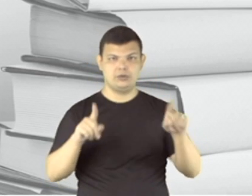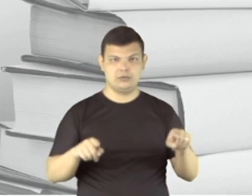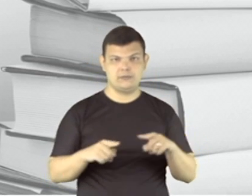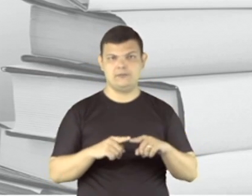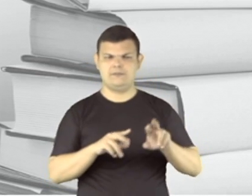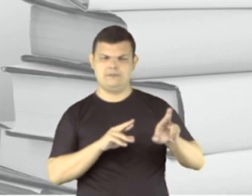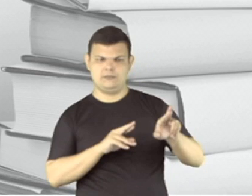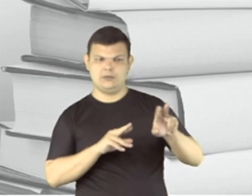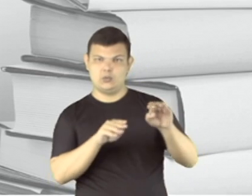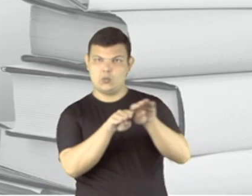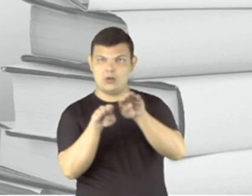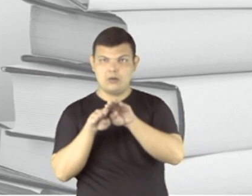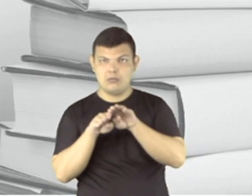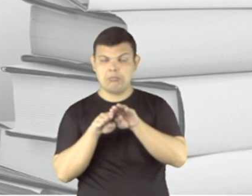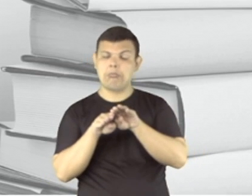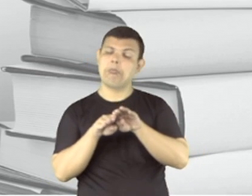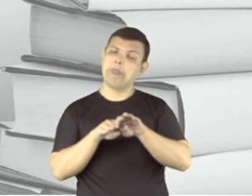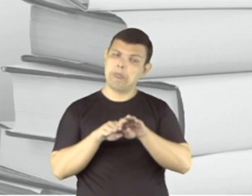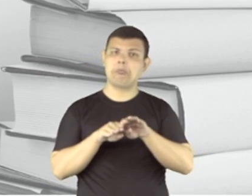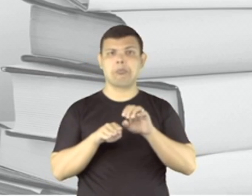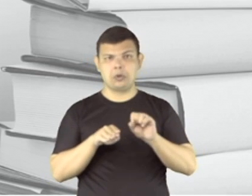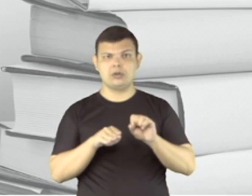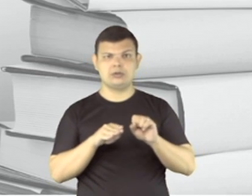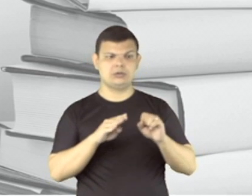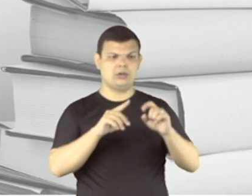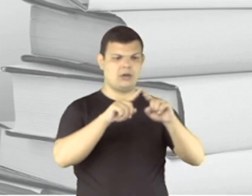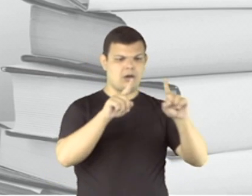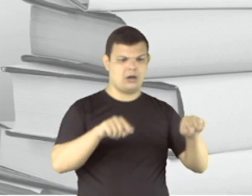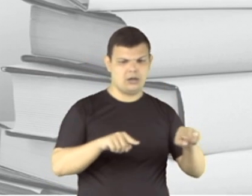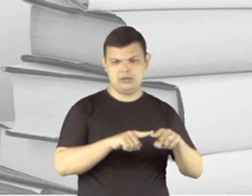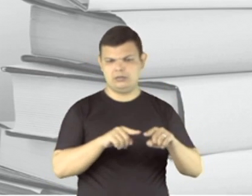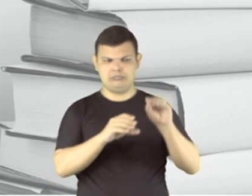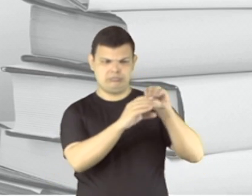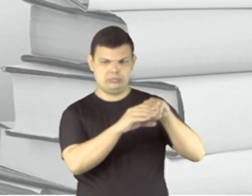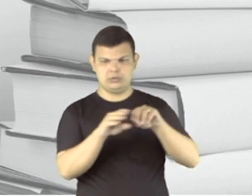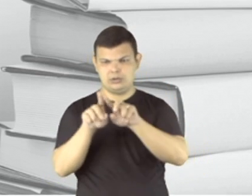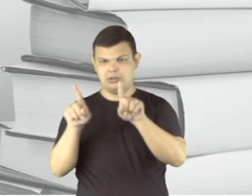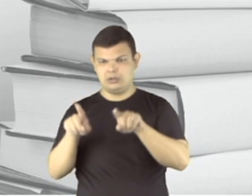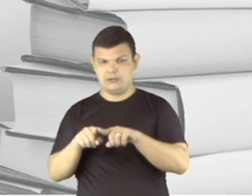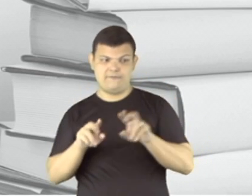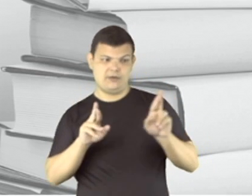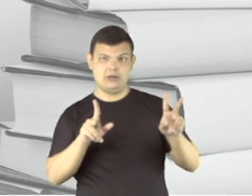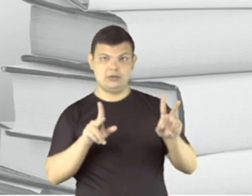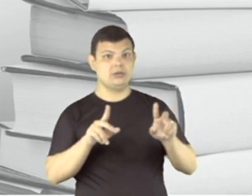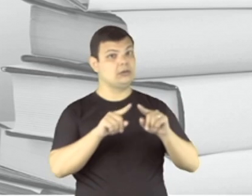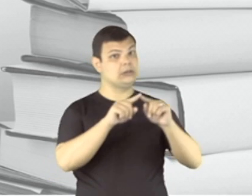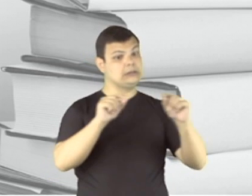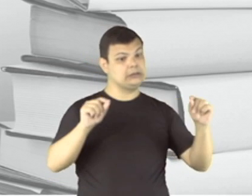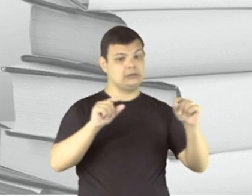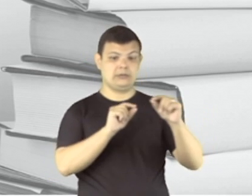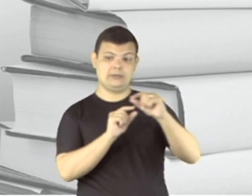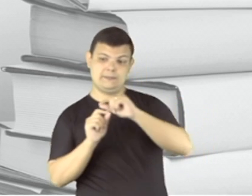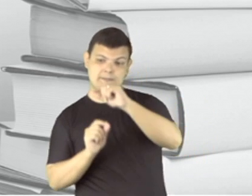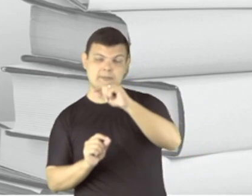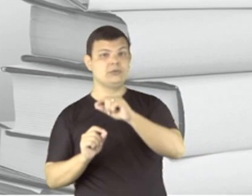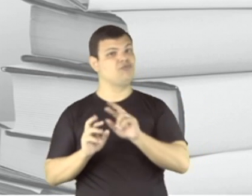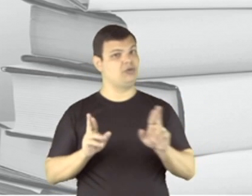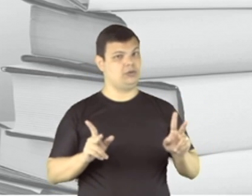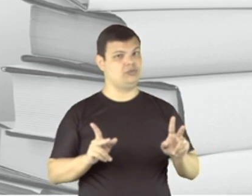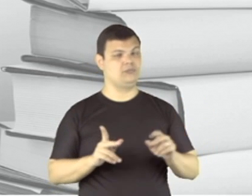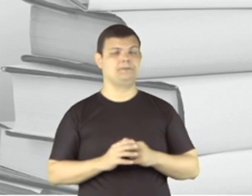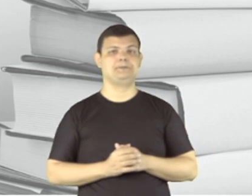iguais podem ter áreas diferentes, que também figuras que têm a mesma área podem ter perímetros diferentes. Então, nós